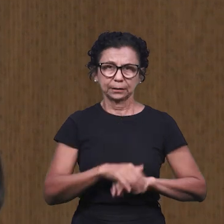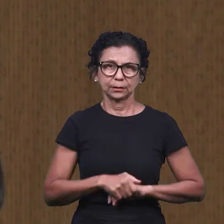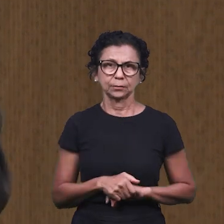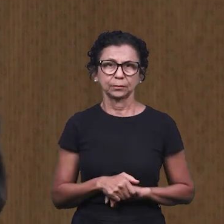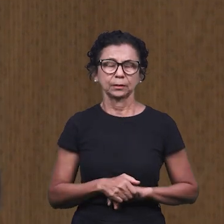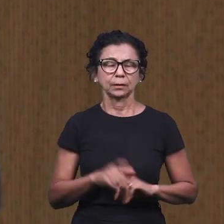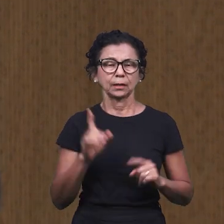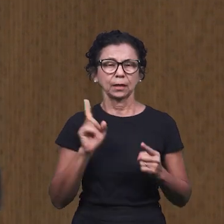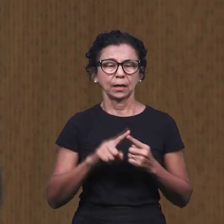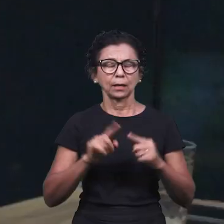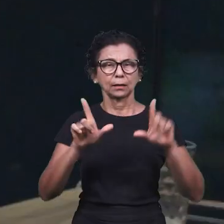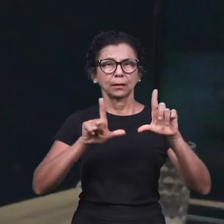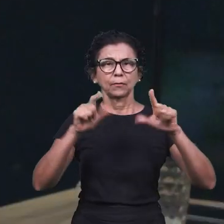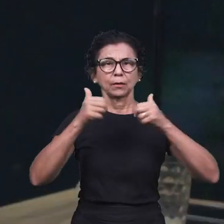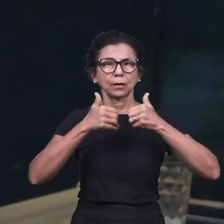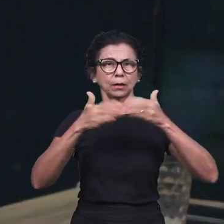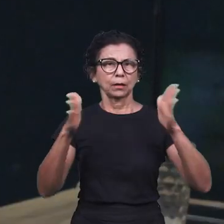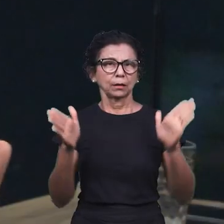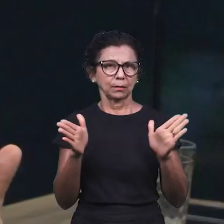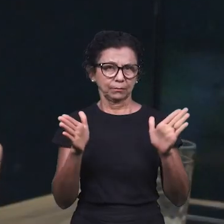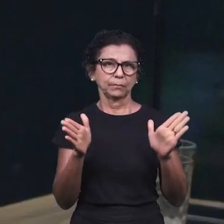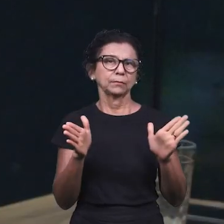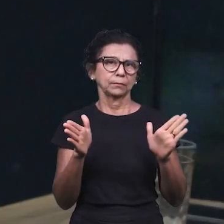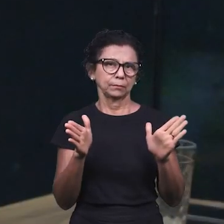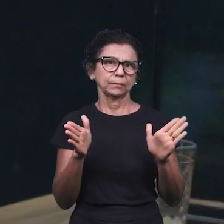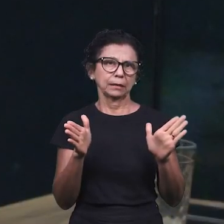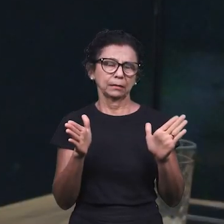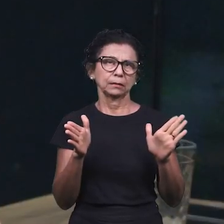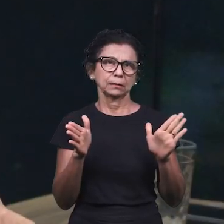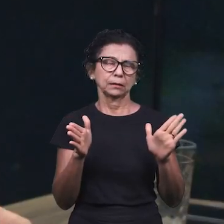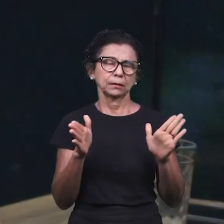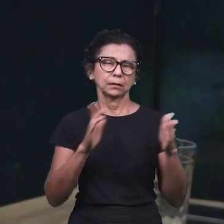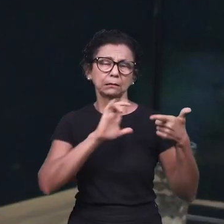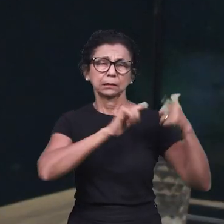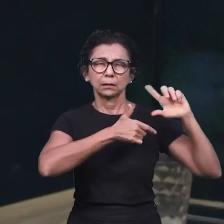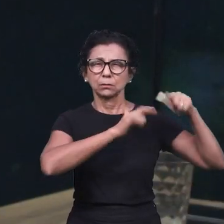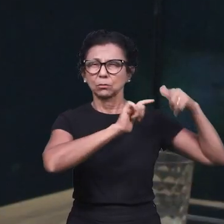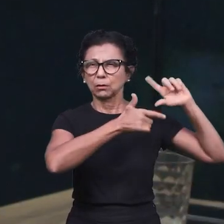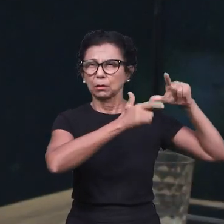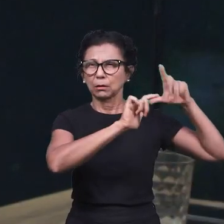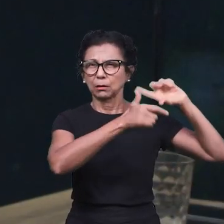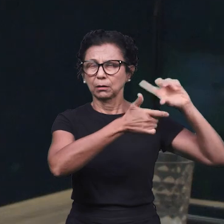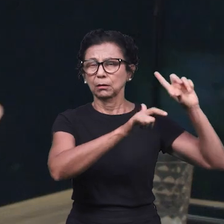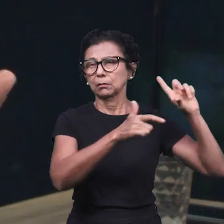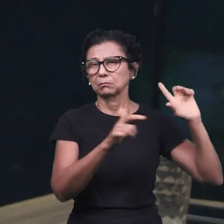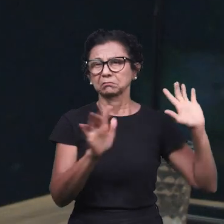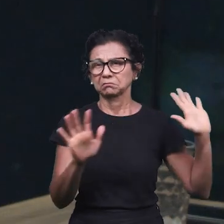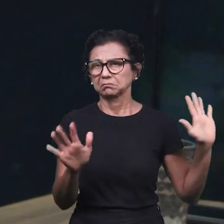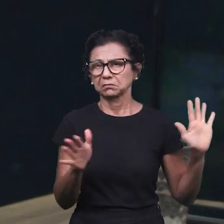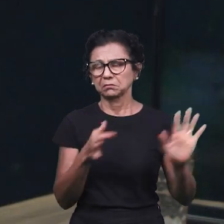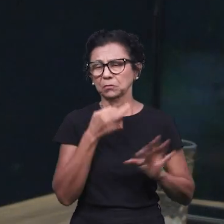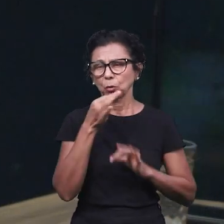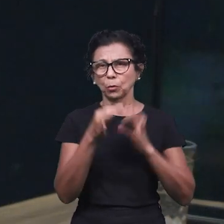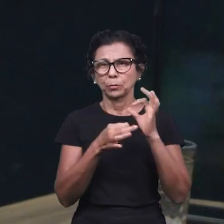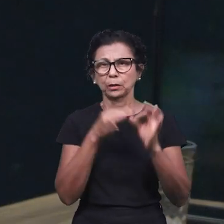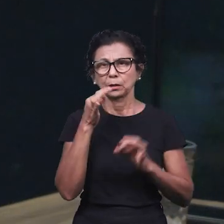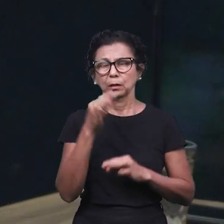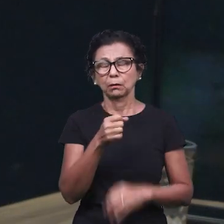totalmente a pergunta. Não, eu acho que respondeu, e esta explicação que o pastor Edson deu aí sobre como funciona, né,